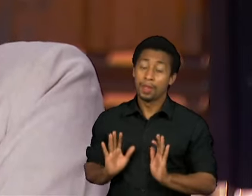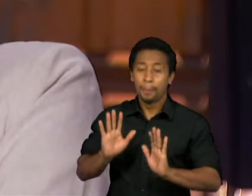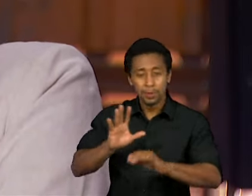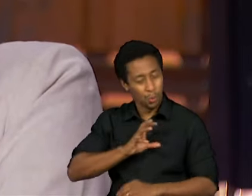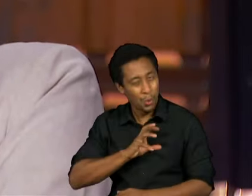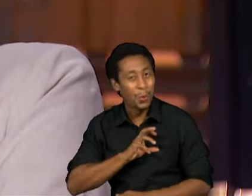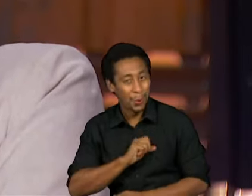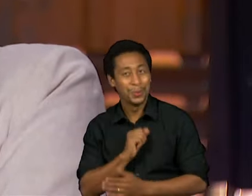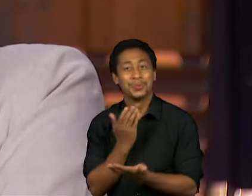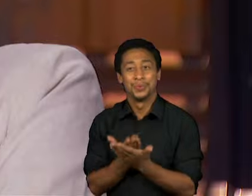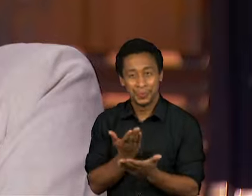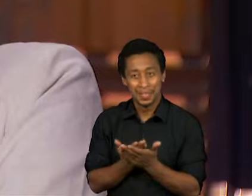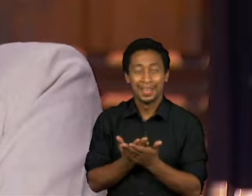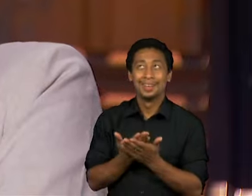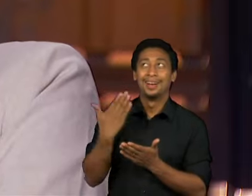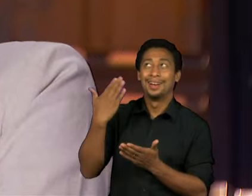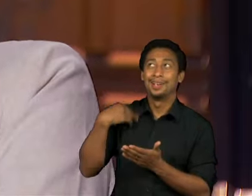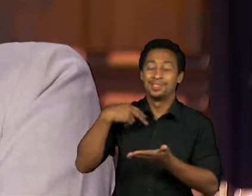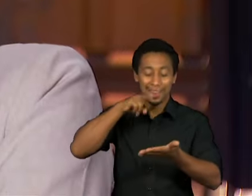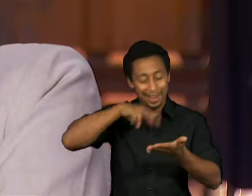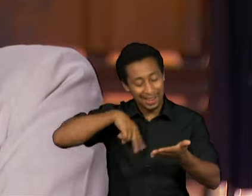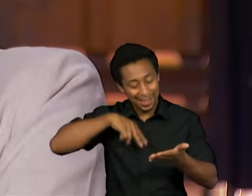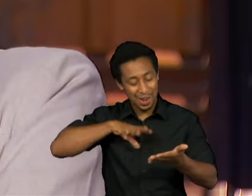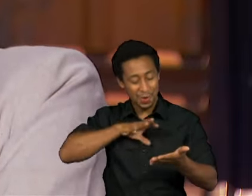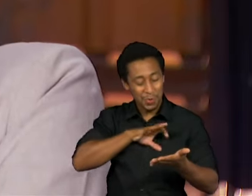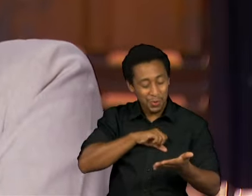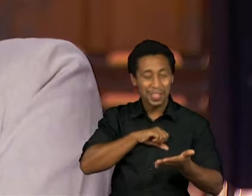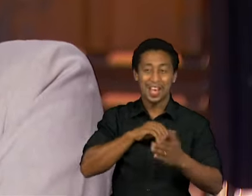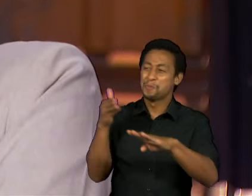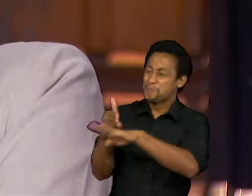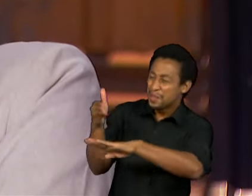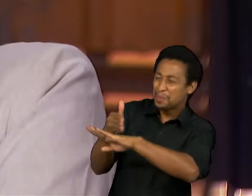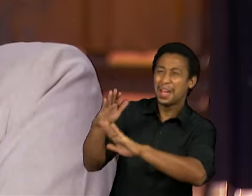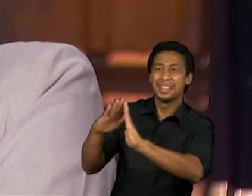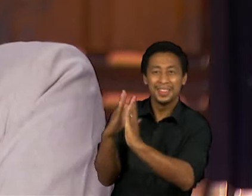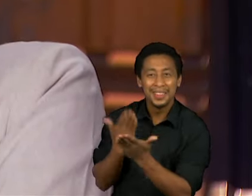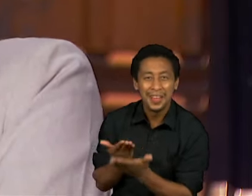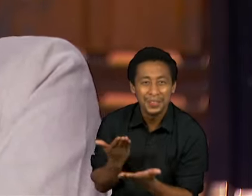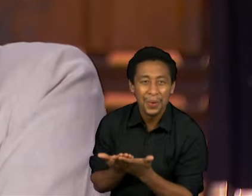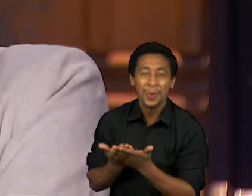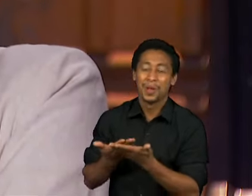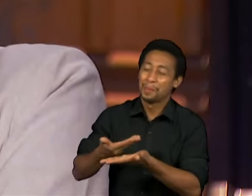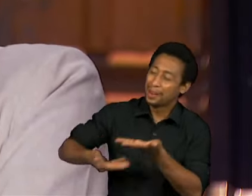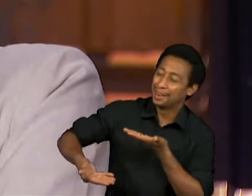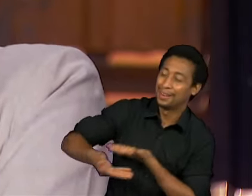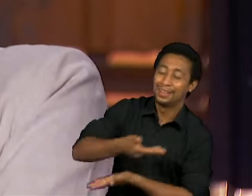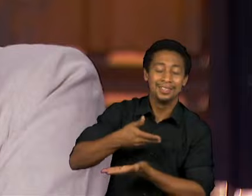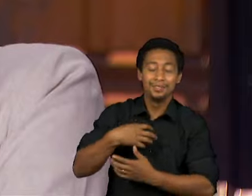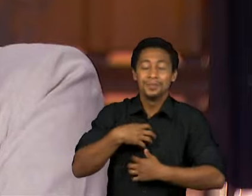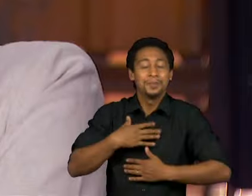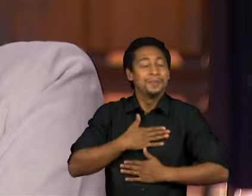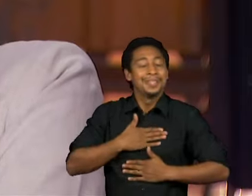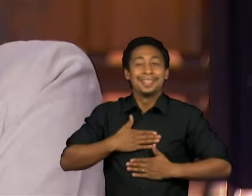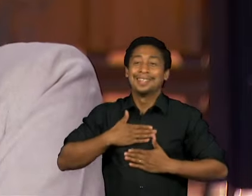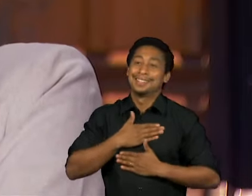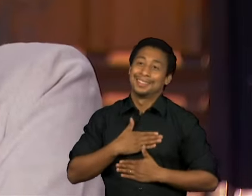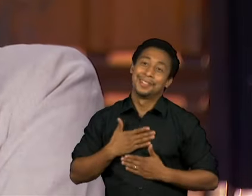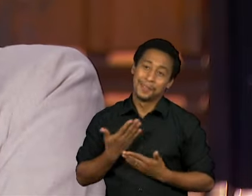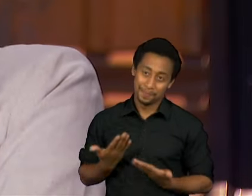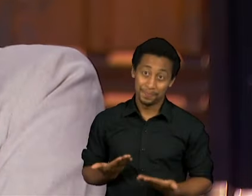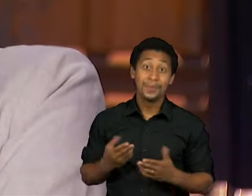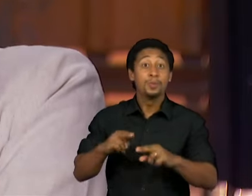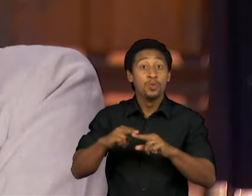gostar muito de ler gostava de participar das coisas da escola tem uma coisa que me dá prazer né estudar é por isso que eles eu pego no